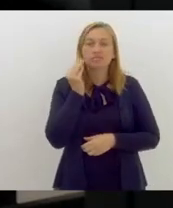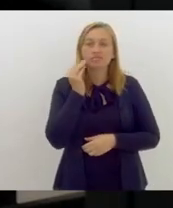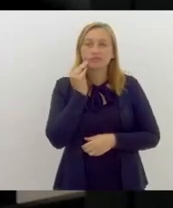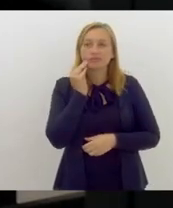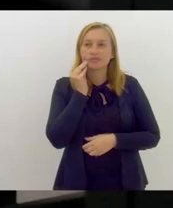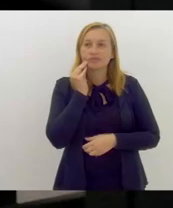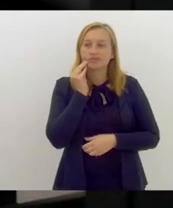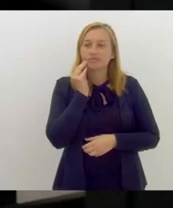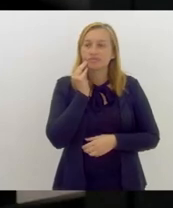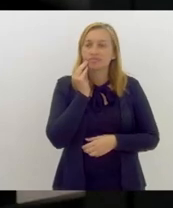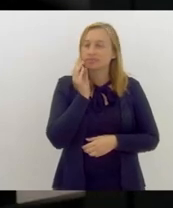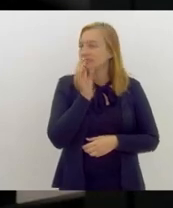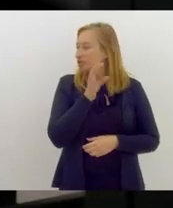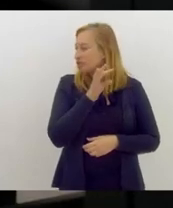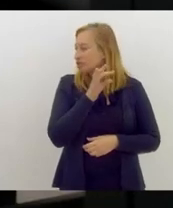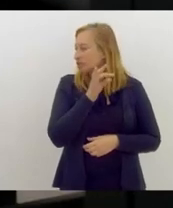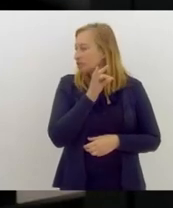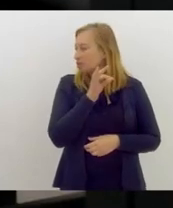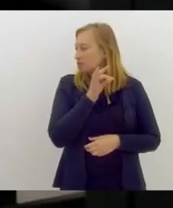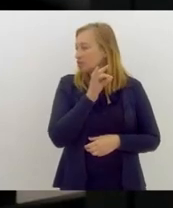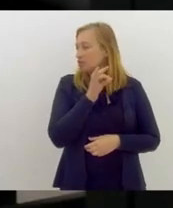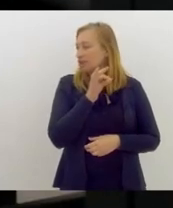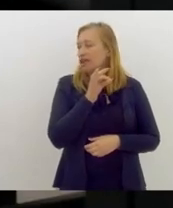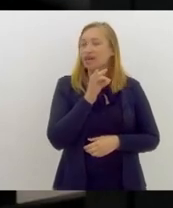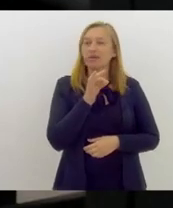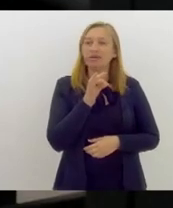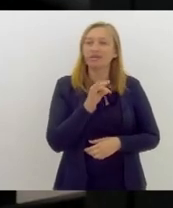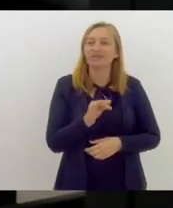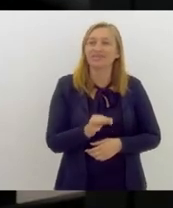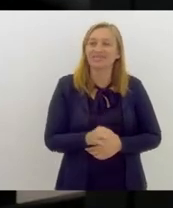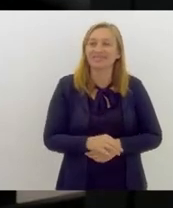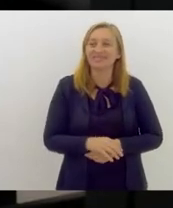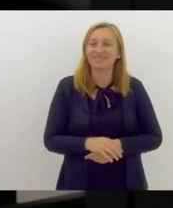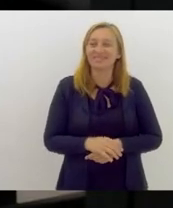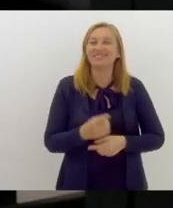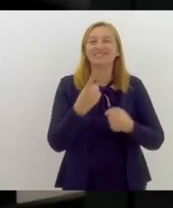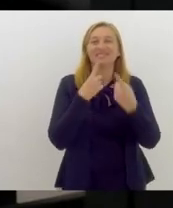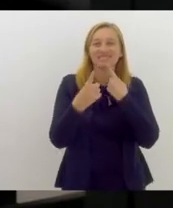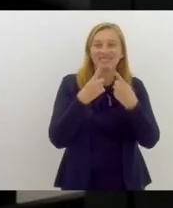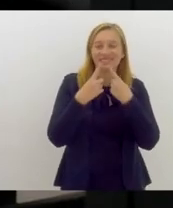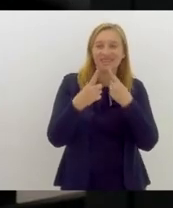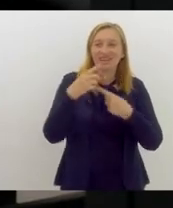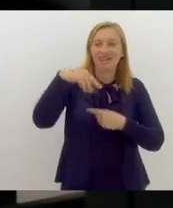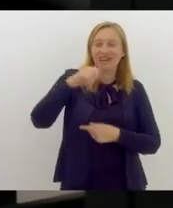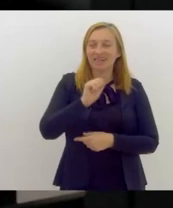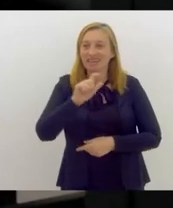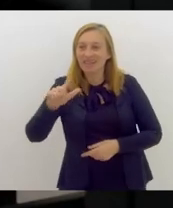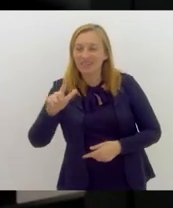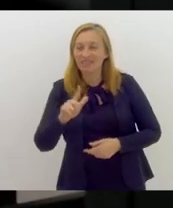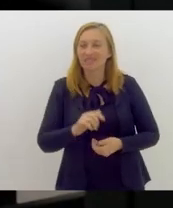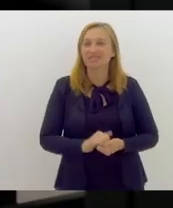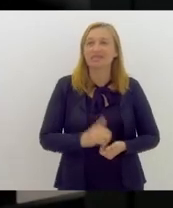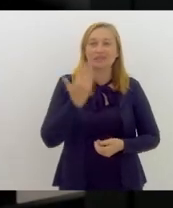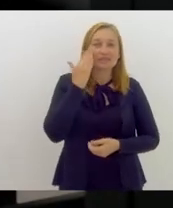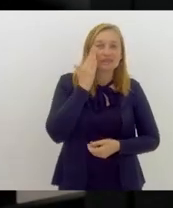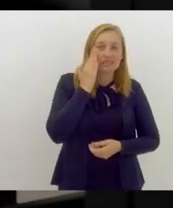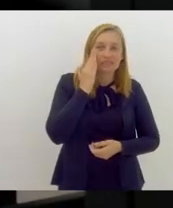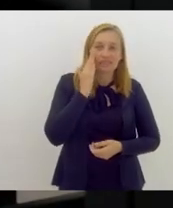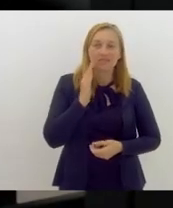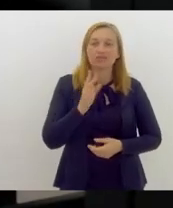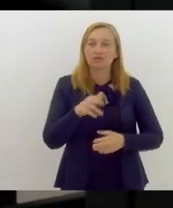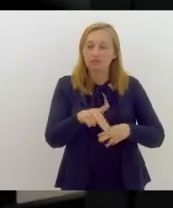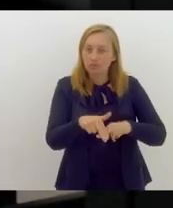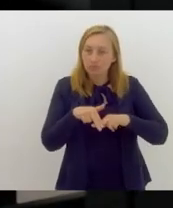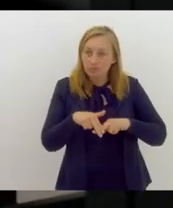tá não estiver não estiver pois bem isso foi discutido na anel anel inicialmente entendeu que as